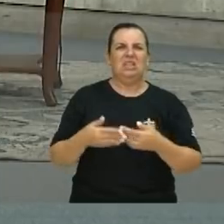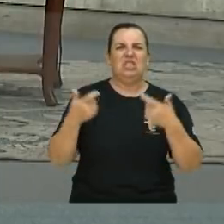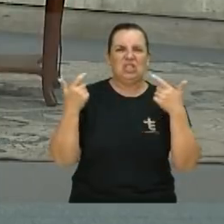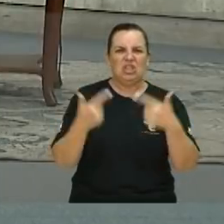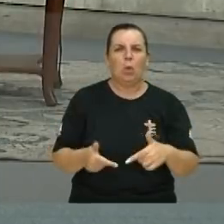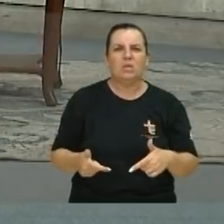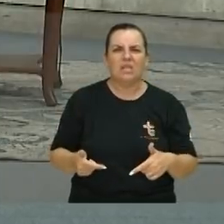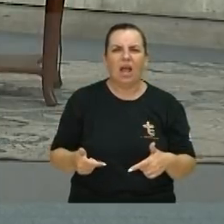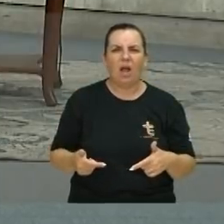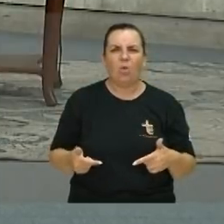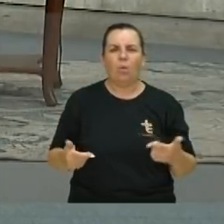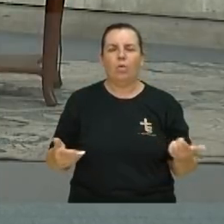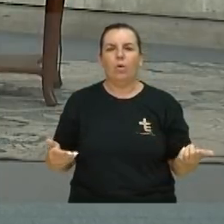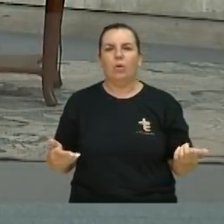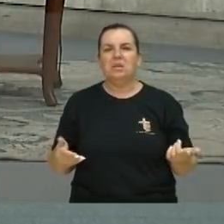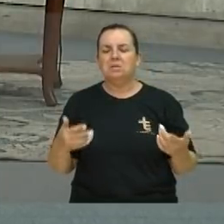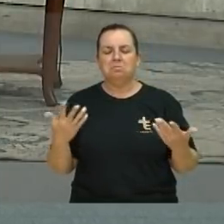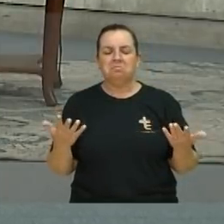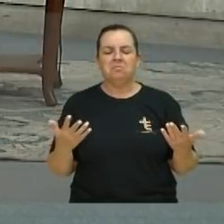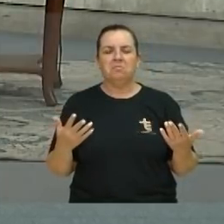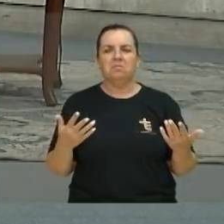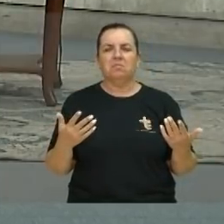é é